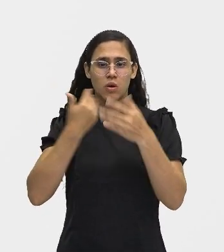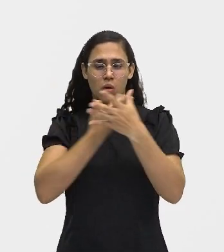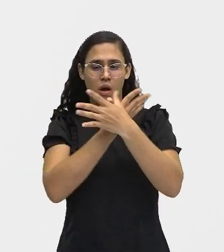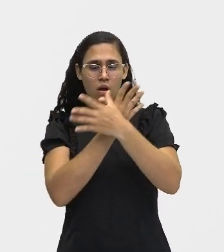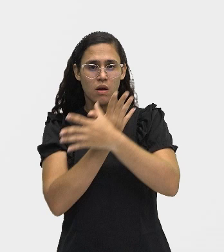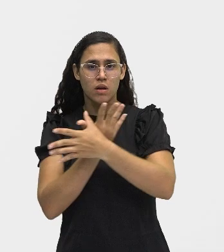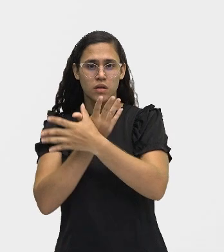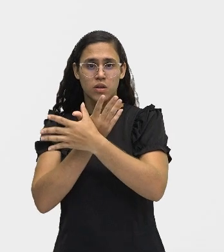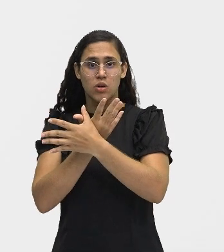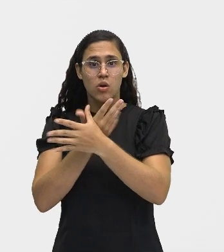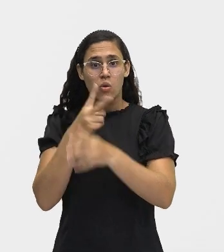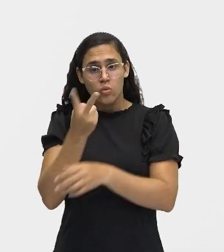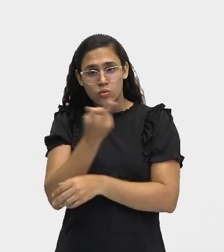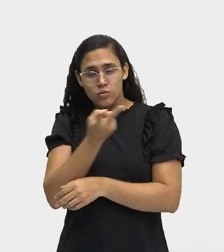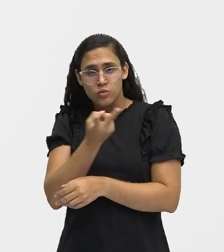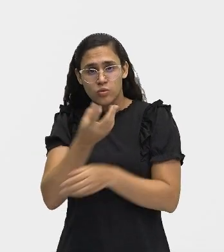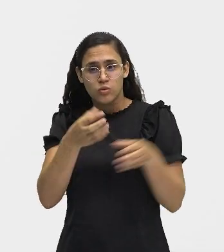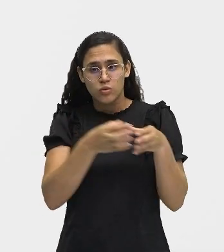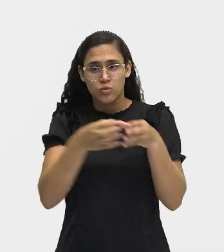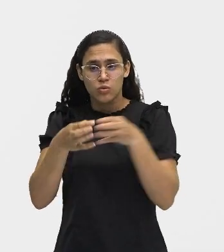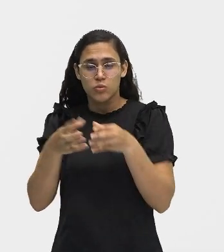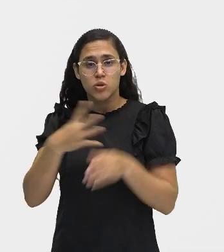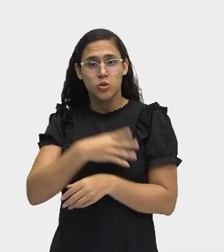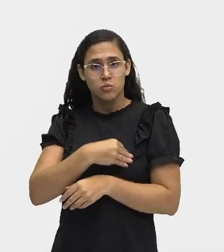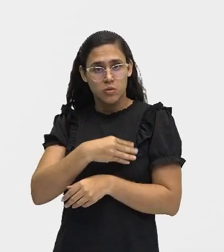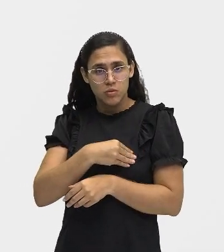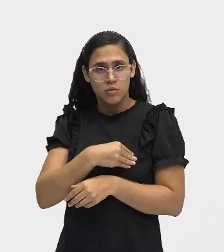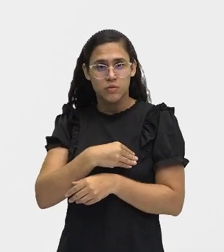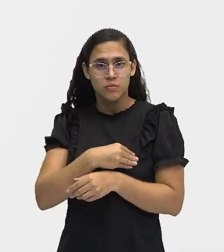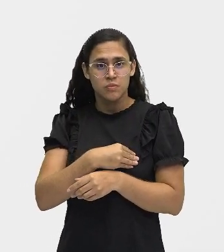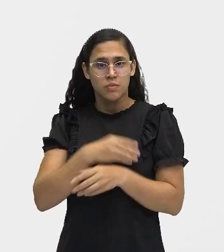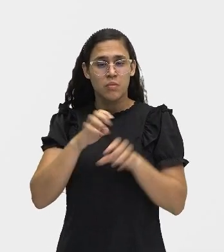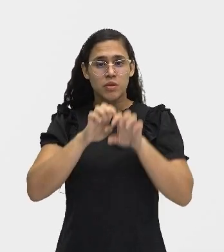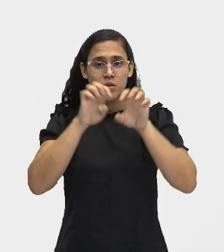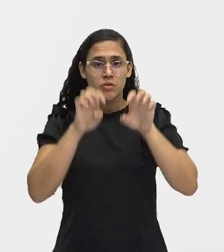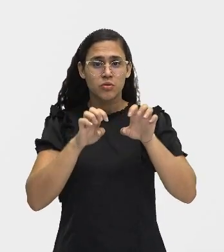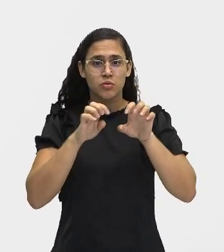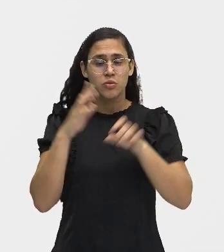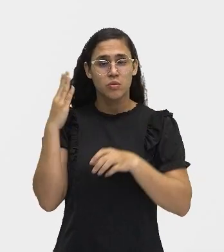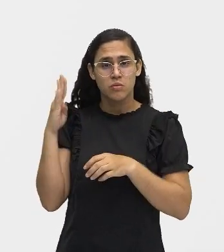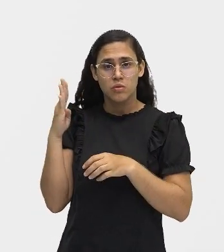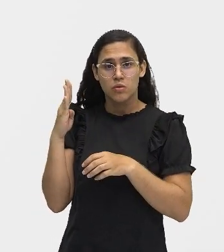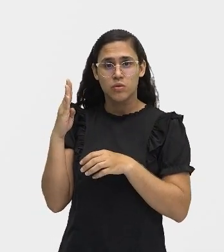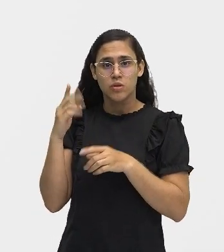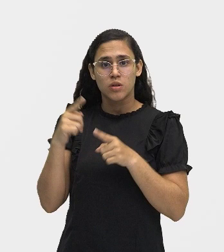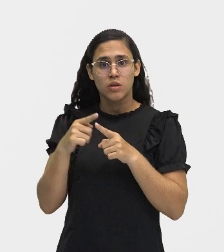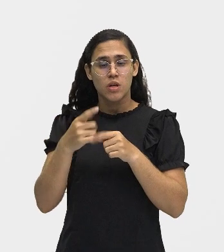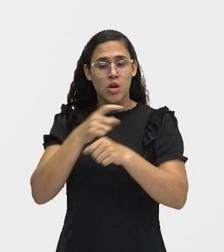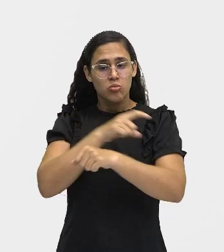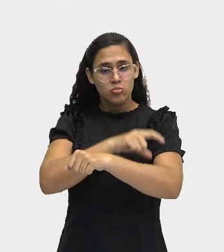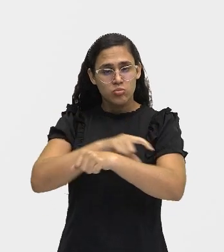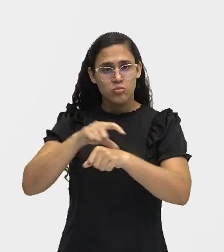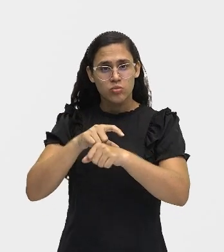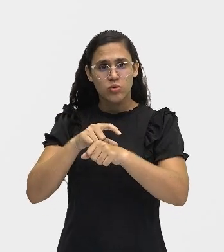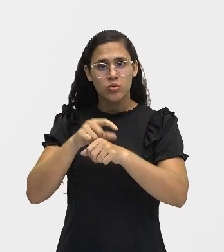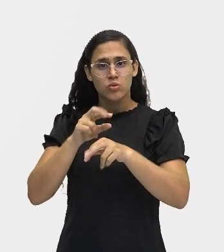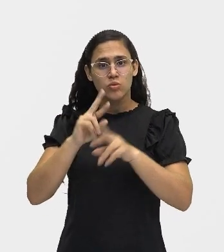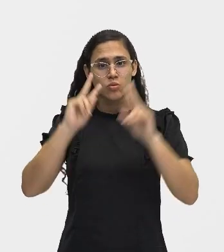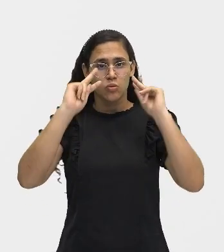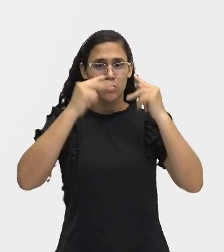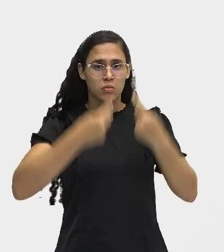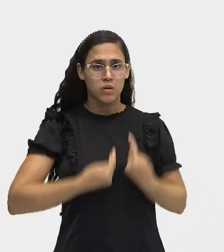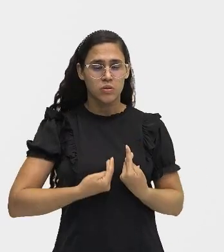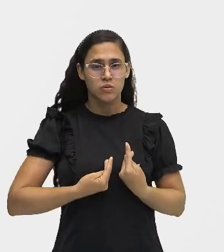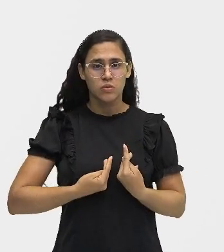são mamíferos, né? E aí a estrutura embriológica que originou aí o braço do ser humano e a asa do morcego foi